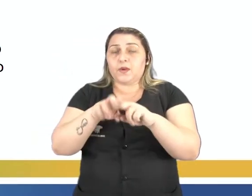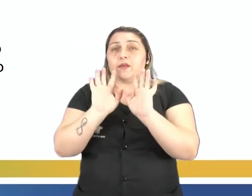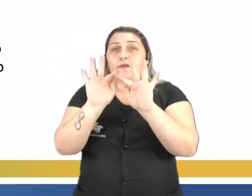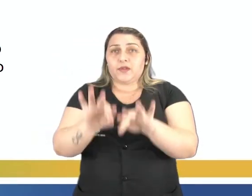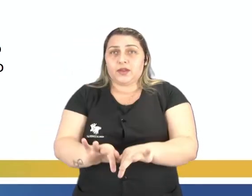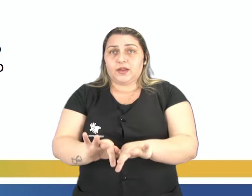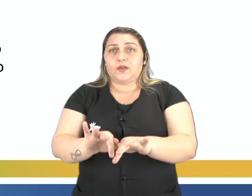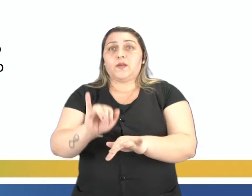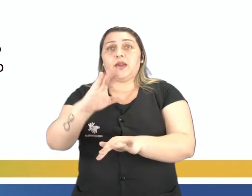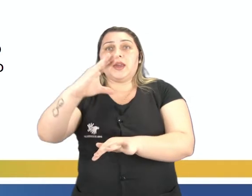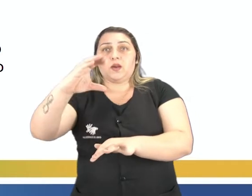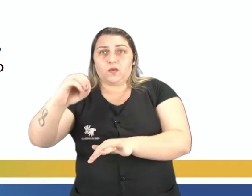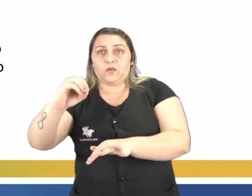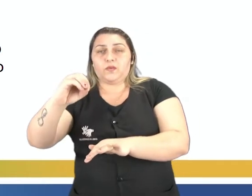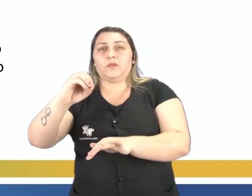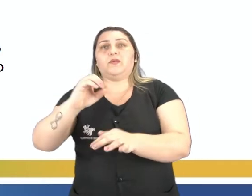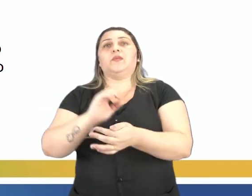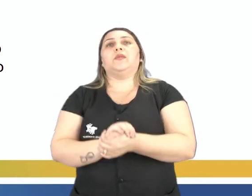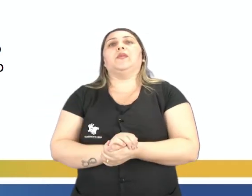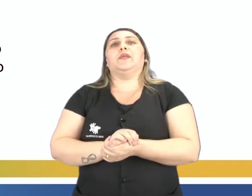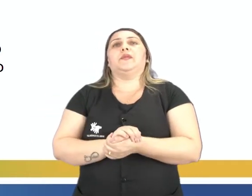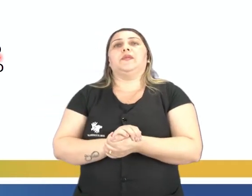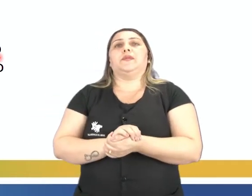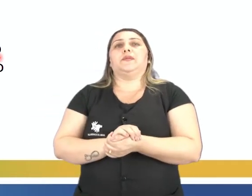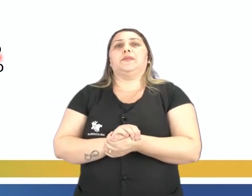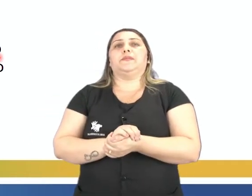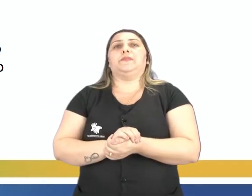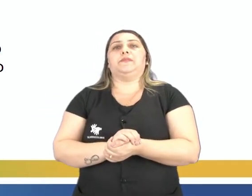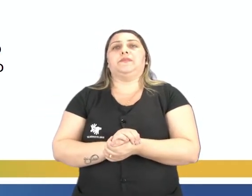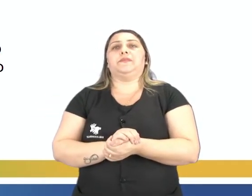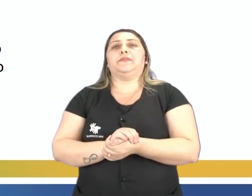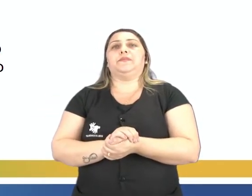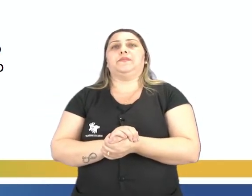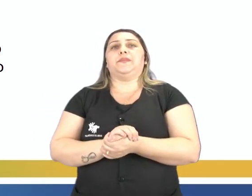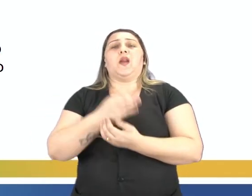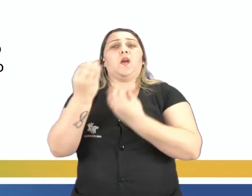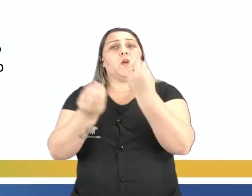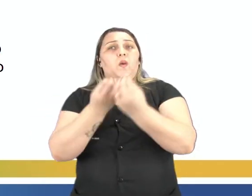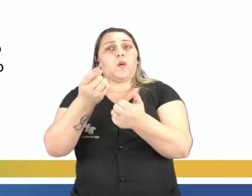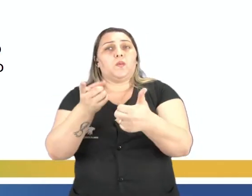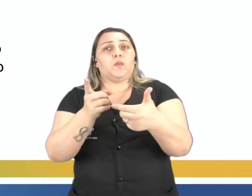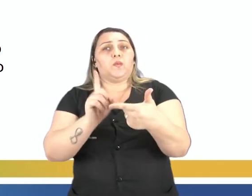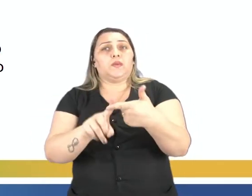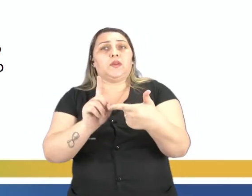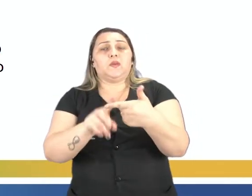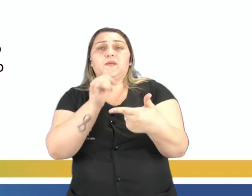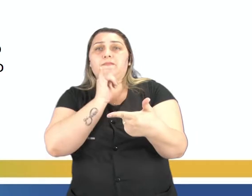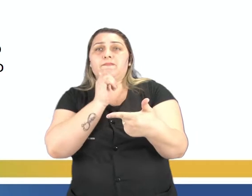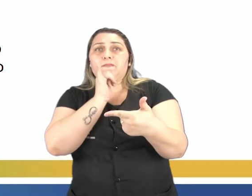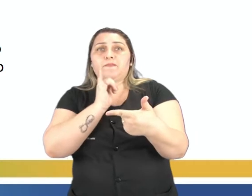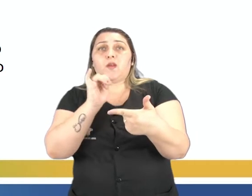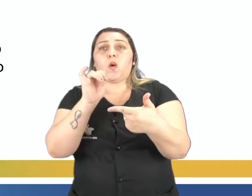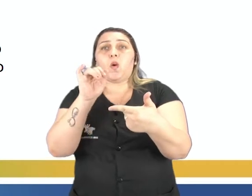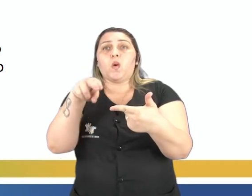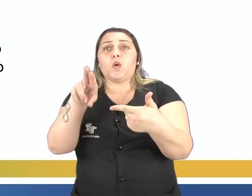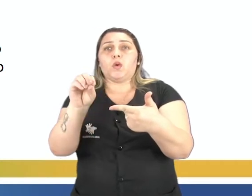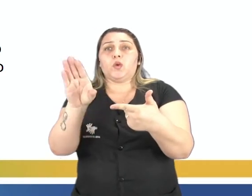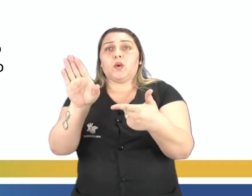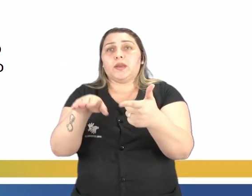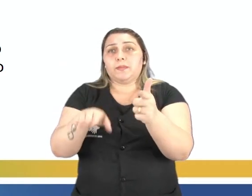terminação aqui é ICO, ó, óxido férrico. Como no segundo exemplo, o NOx é